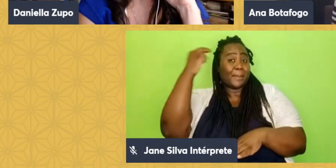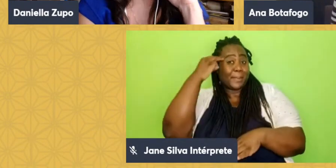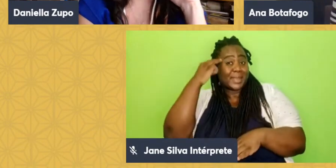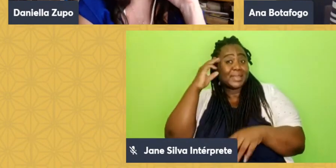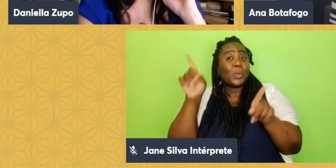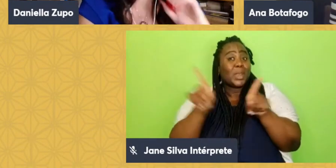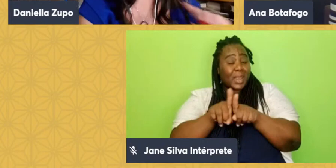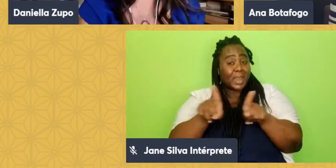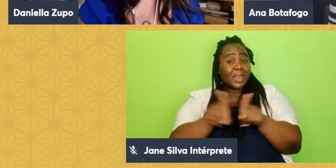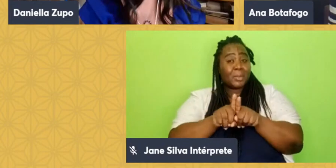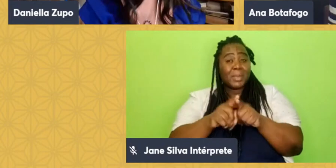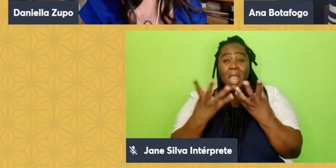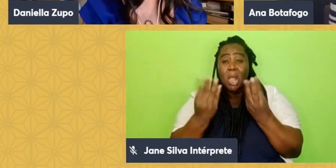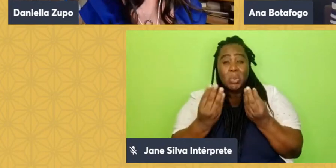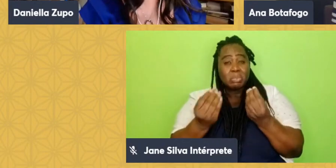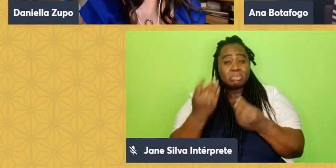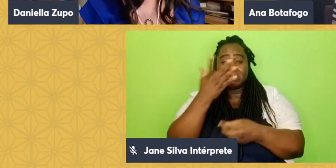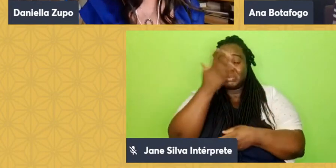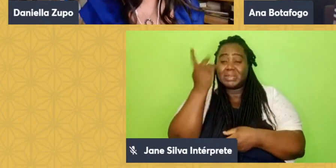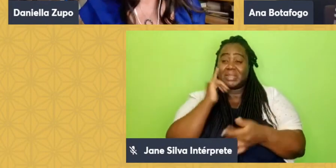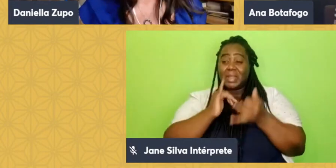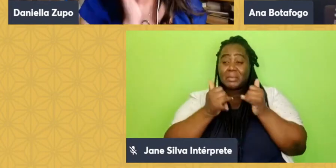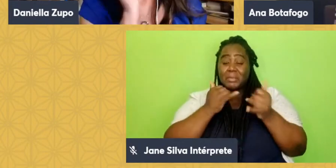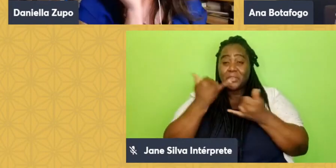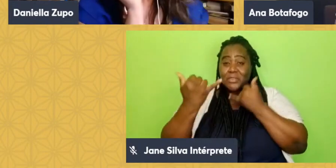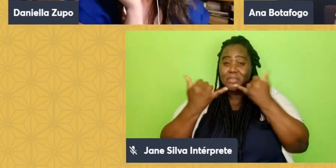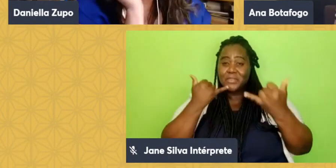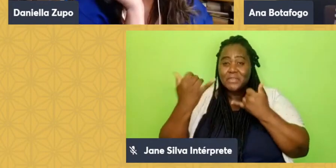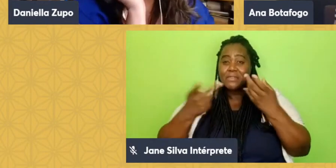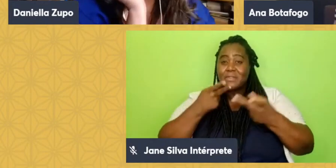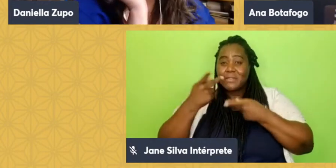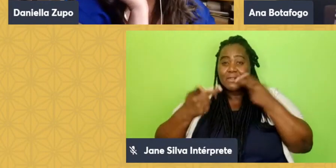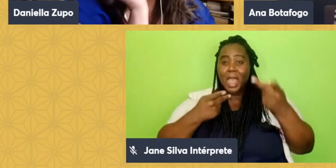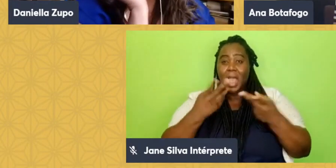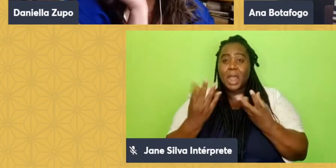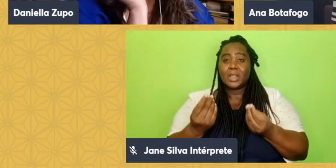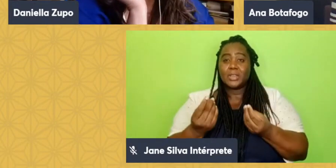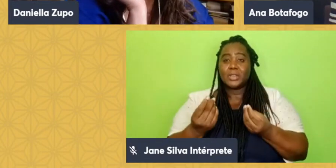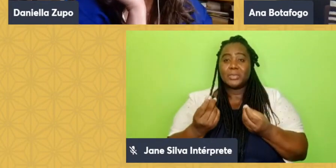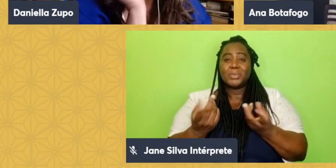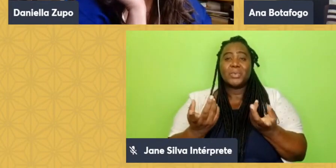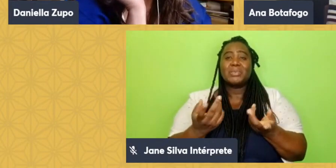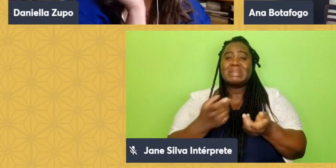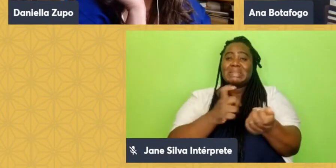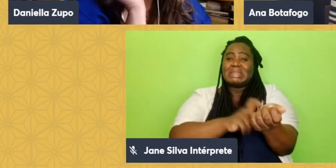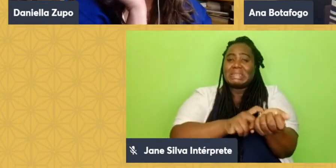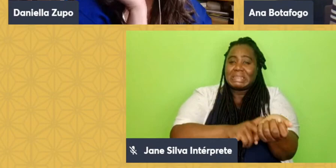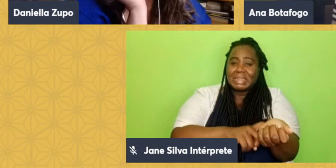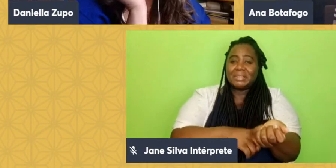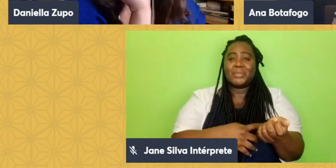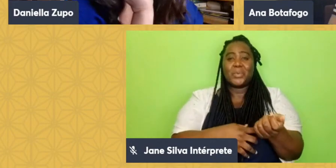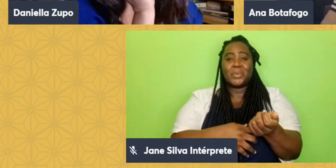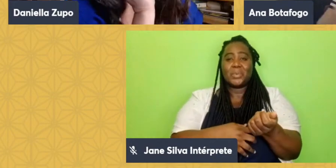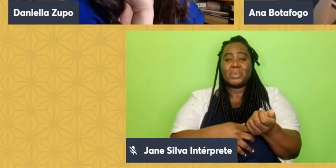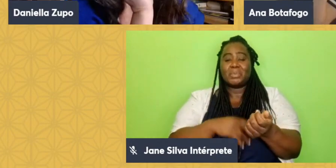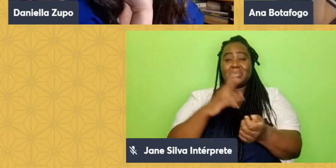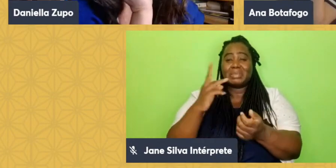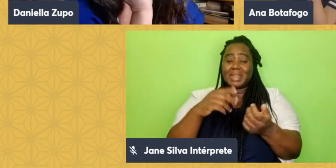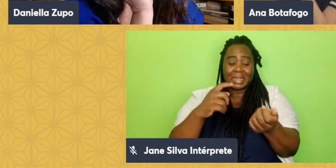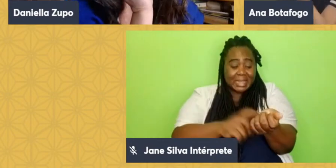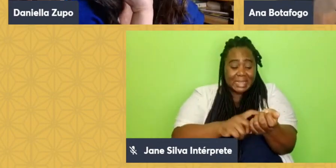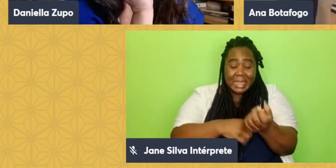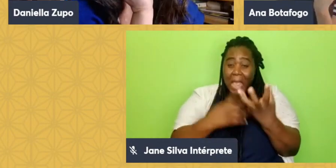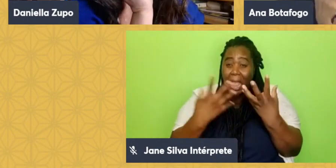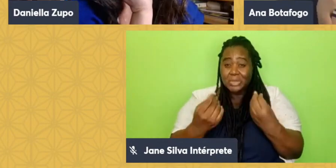muita gente a gente tem falado muito de estresse de bournout de